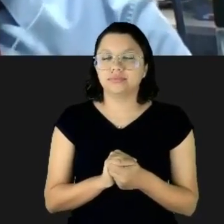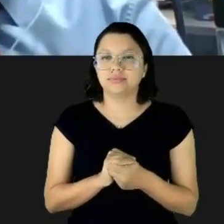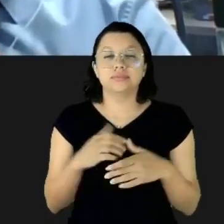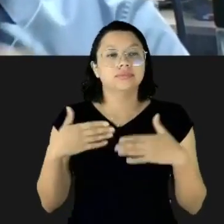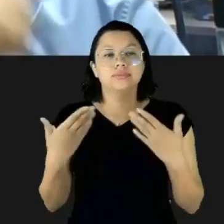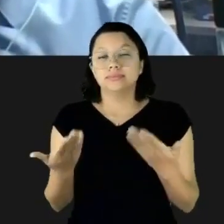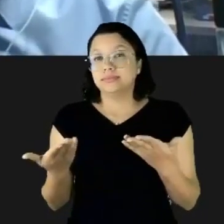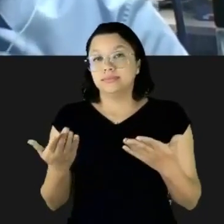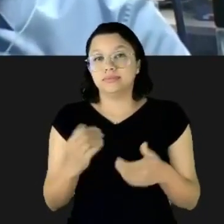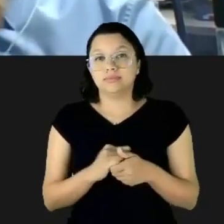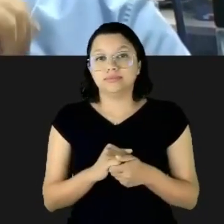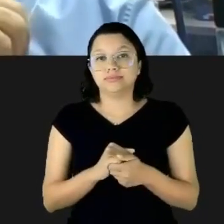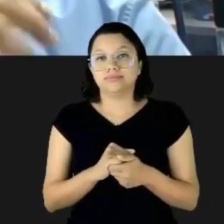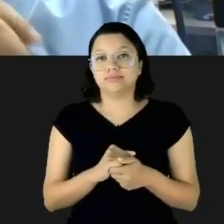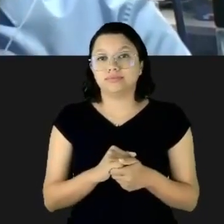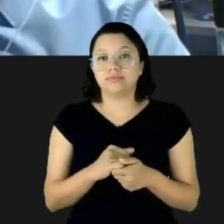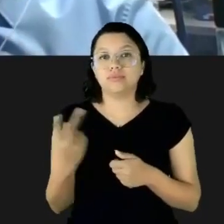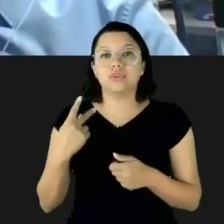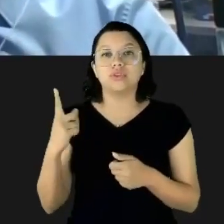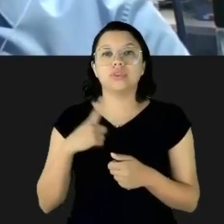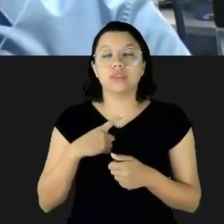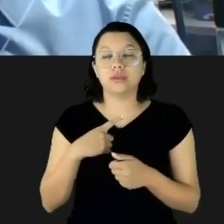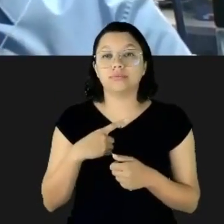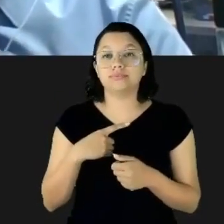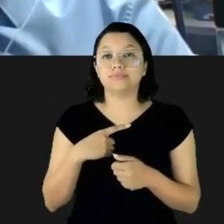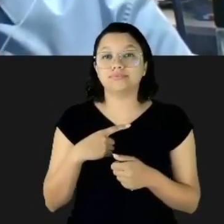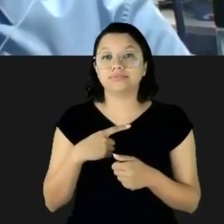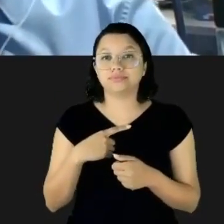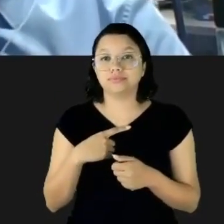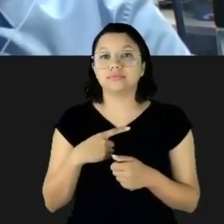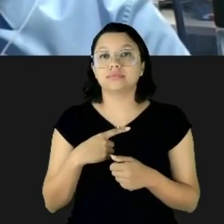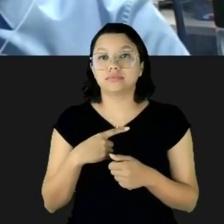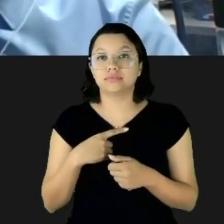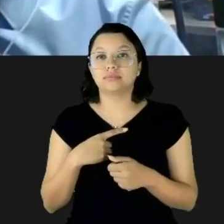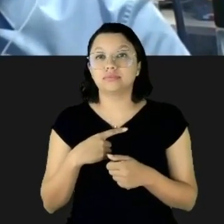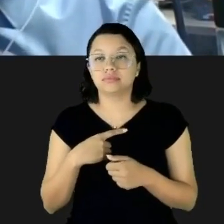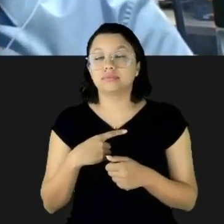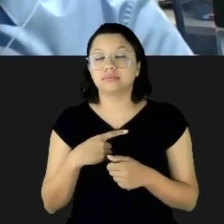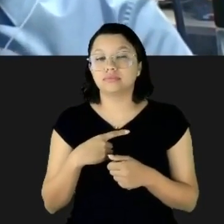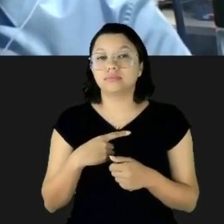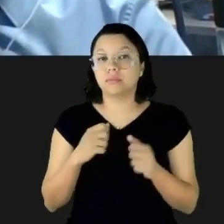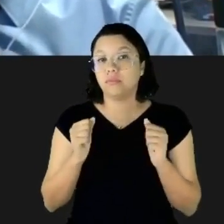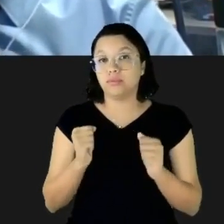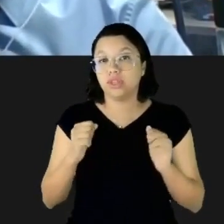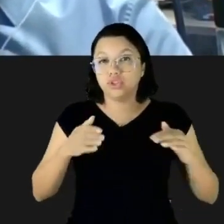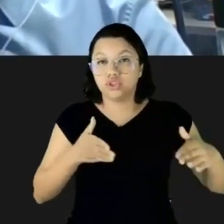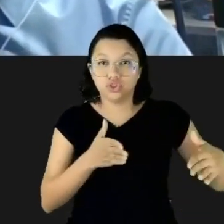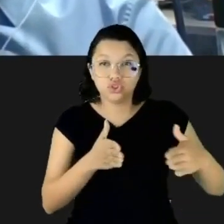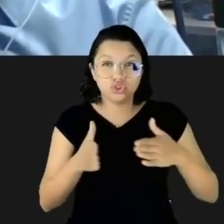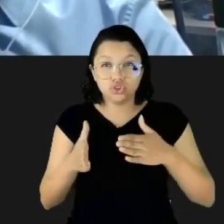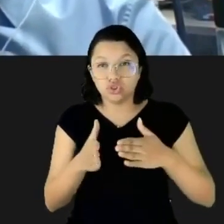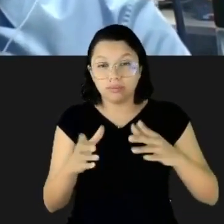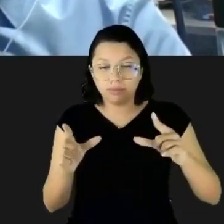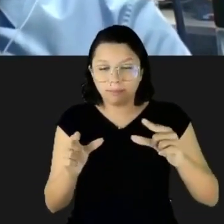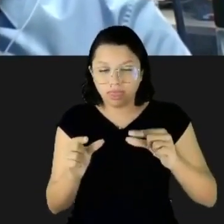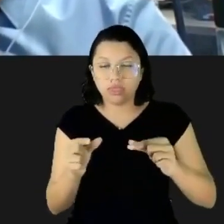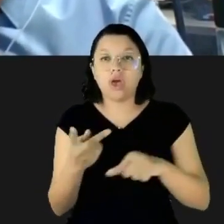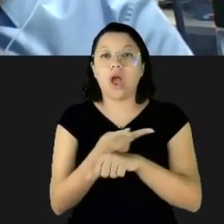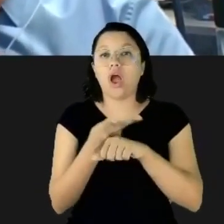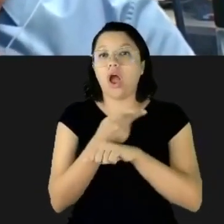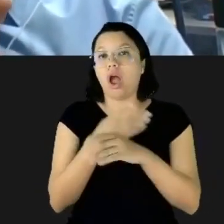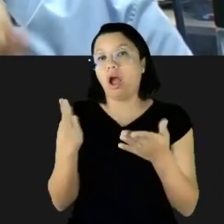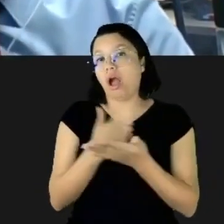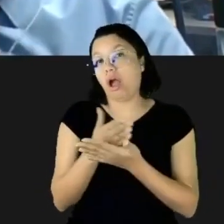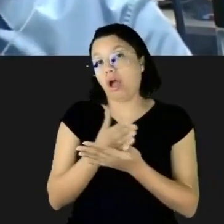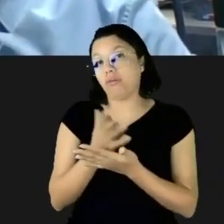Então, nós temos atalhos mentais de buscar algumas soluções